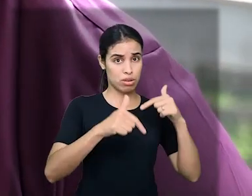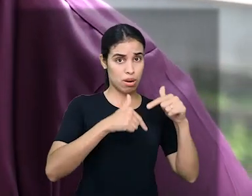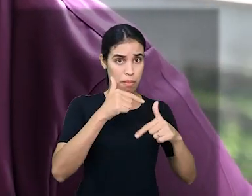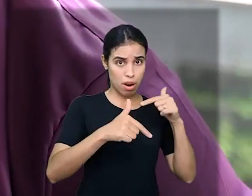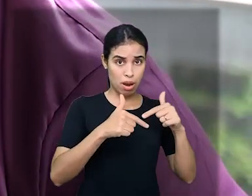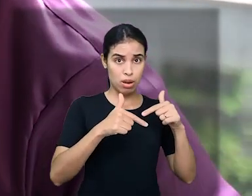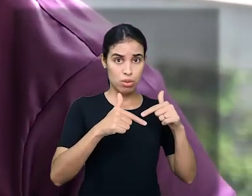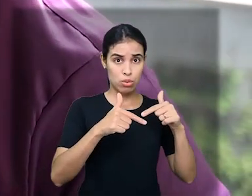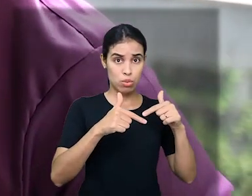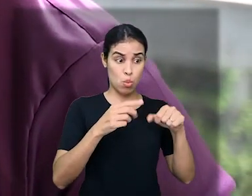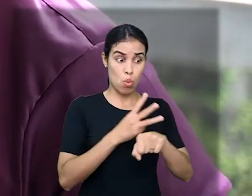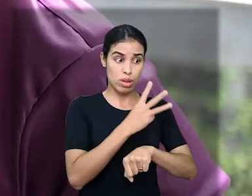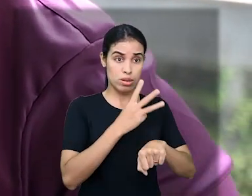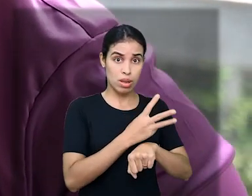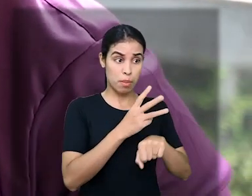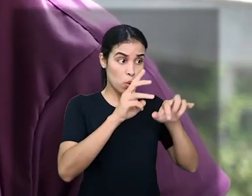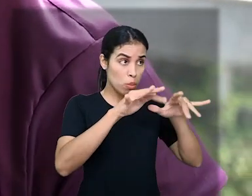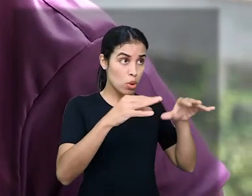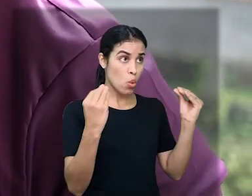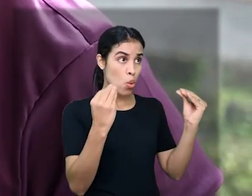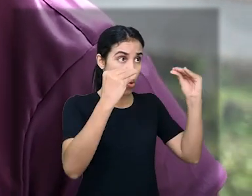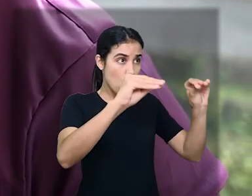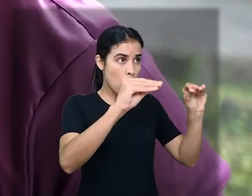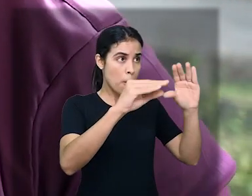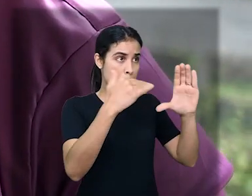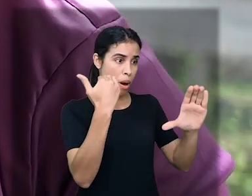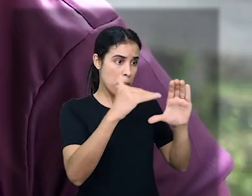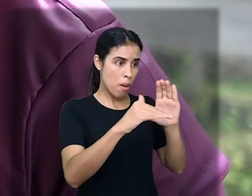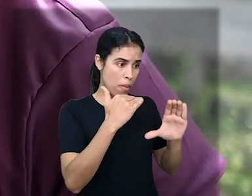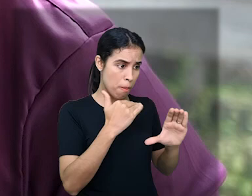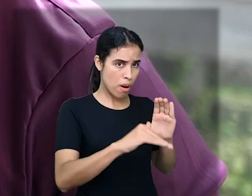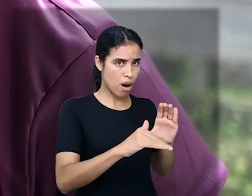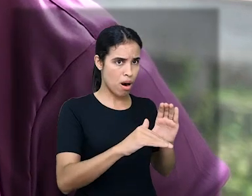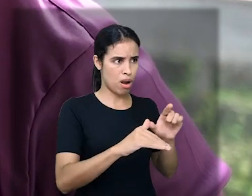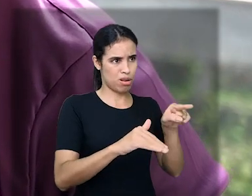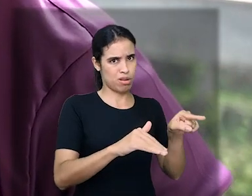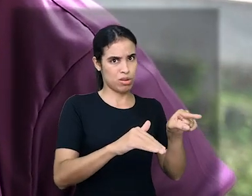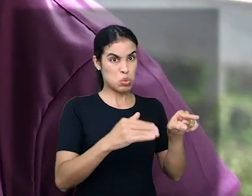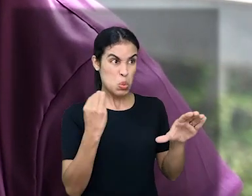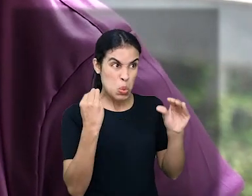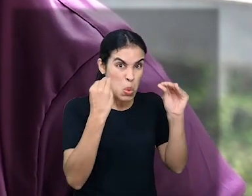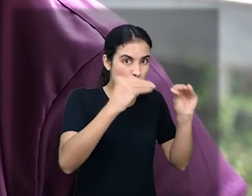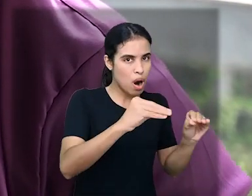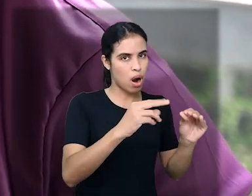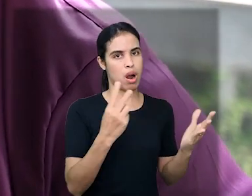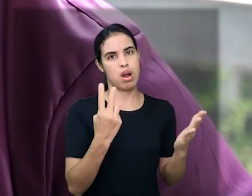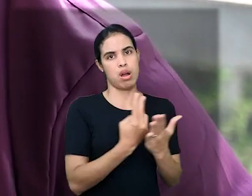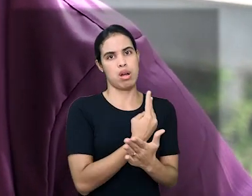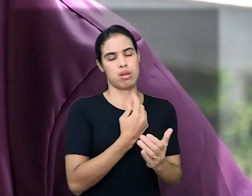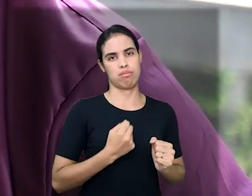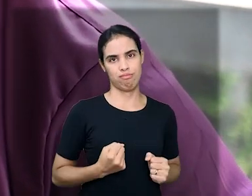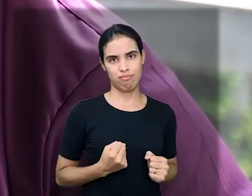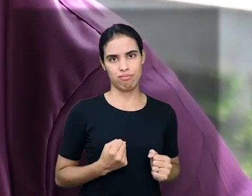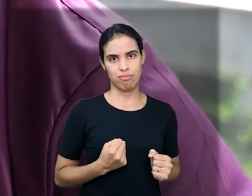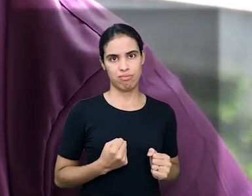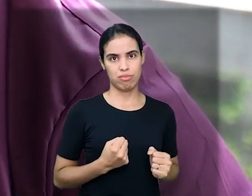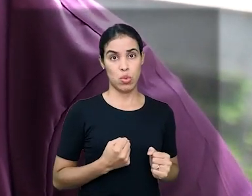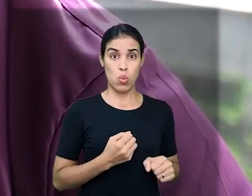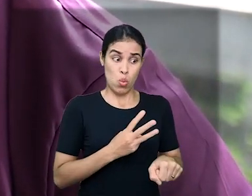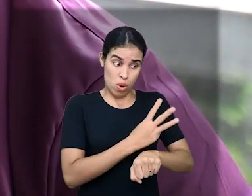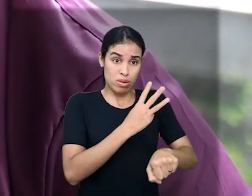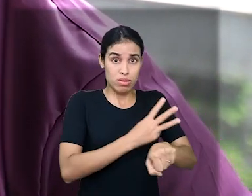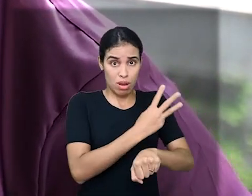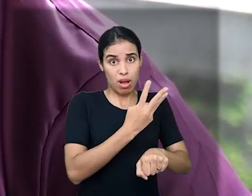do computador ser público. Ou seja, vai passar mais de uma pessoa ali. Aí eu já acho meio errado deixar o WhatsApp no computador, que o